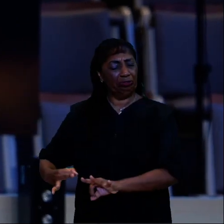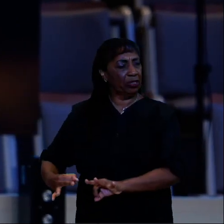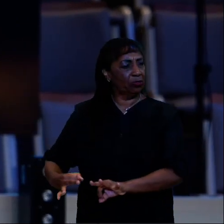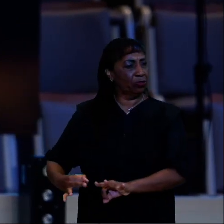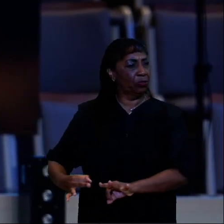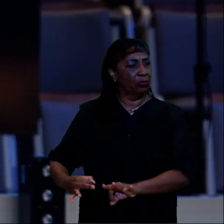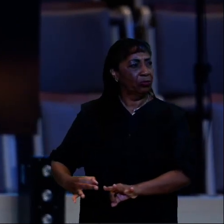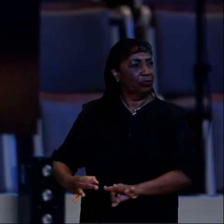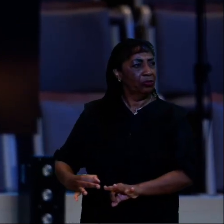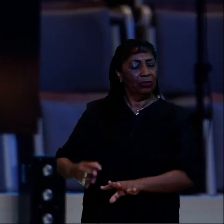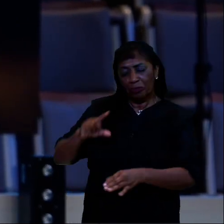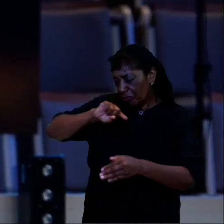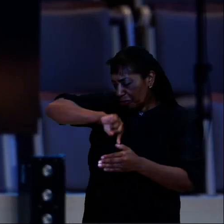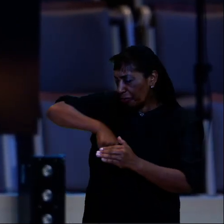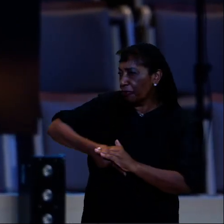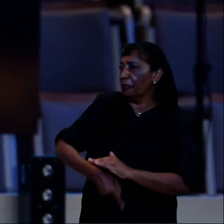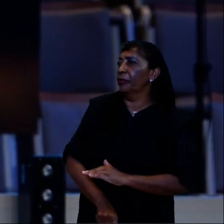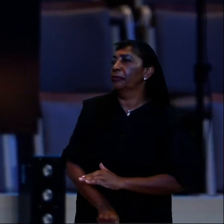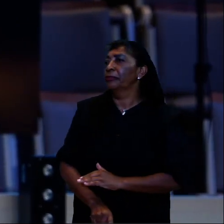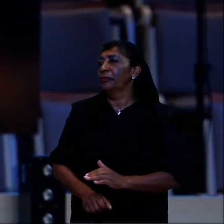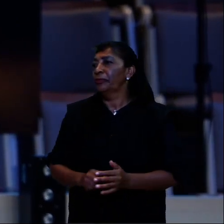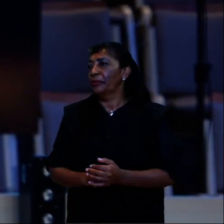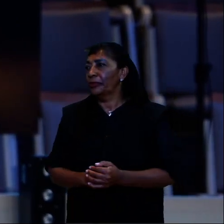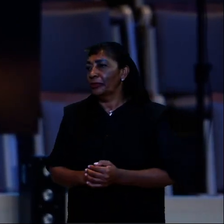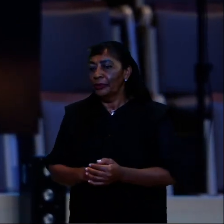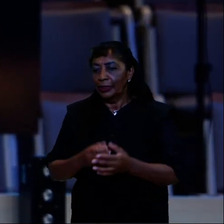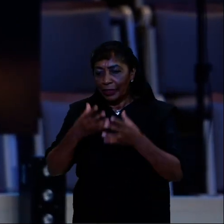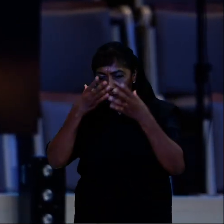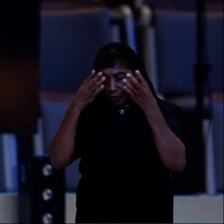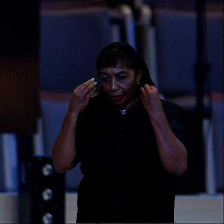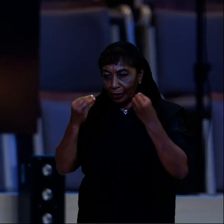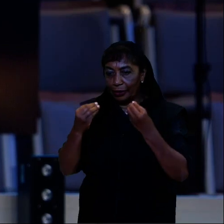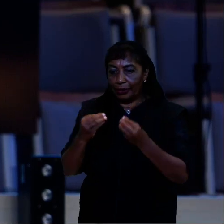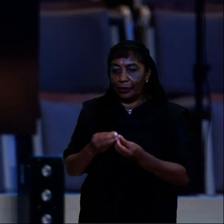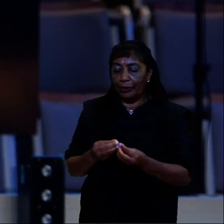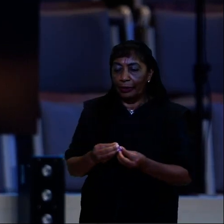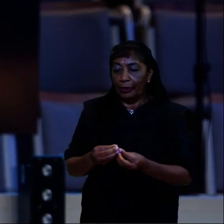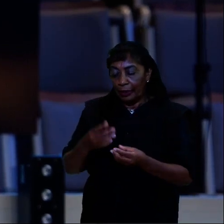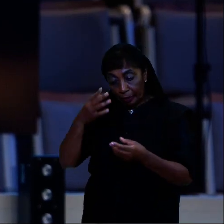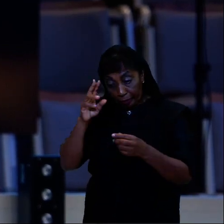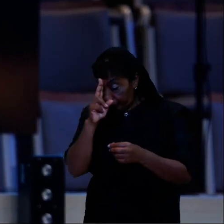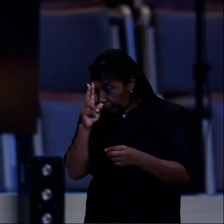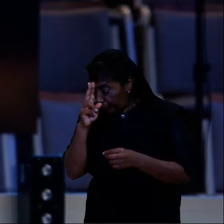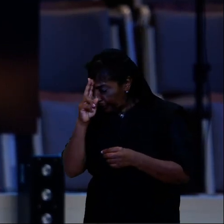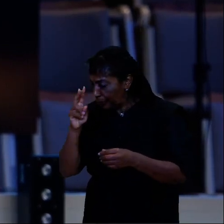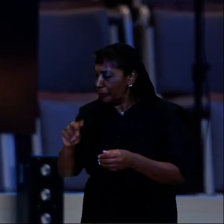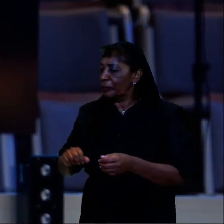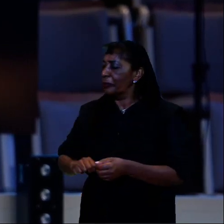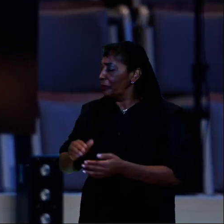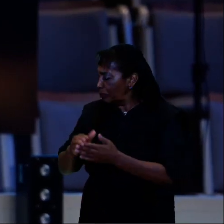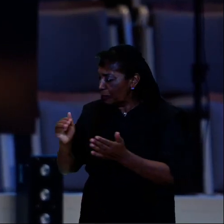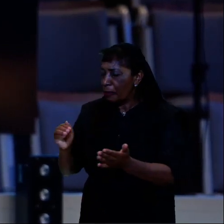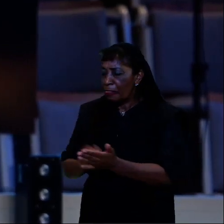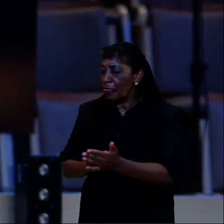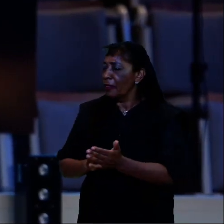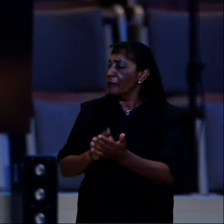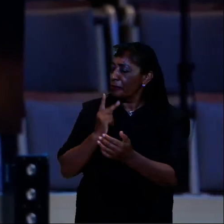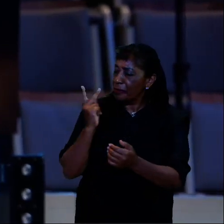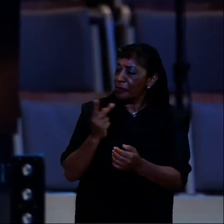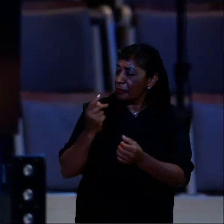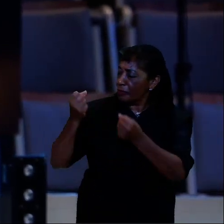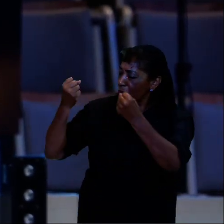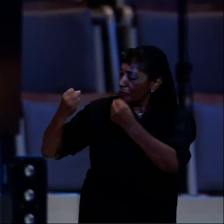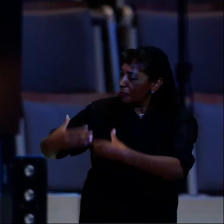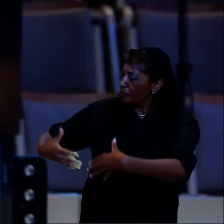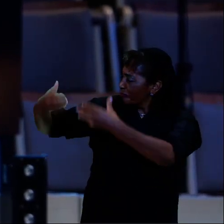alguns aqui, né? Esquece aquele recepção e lembra de tudo que foi falado, tá bom? Lembra do Congresso de Mulheres, do